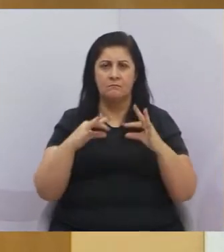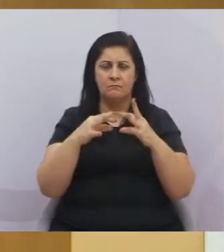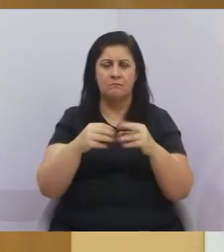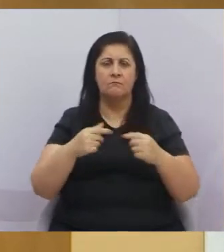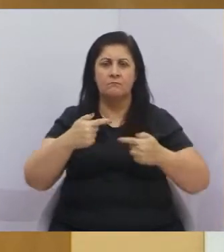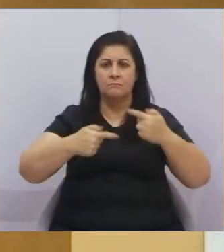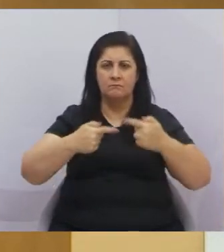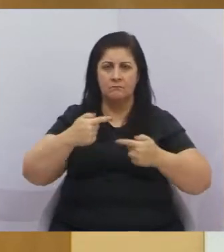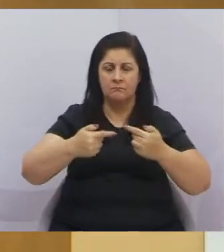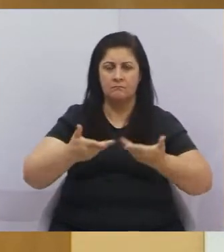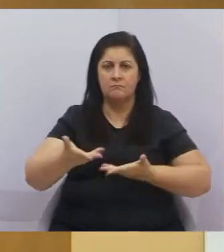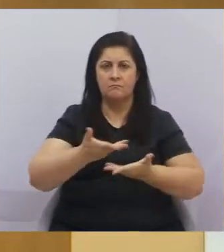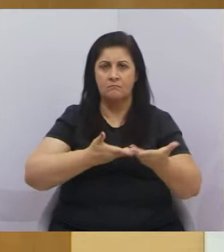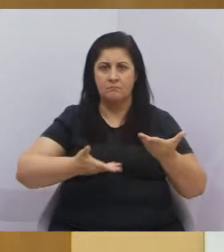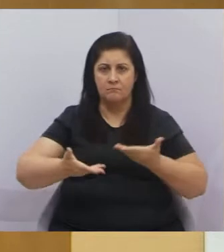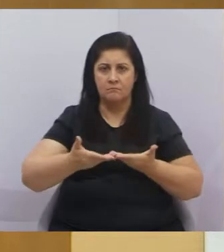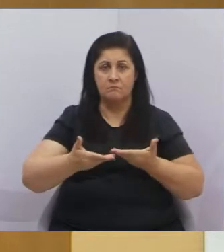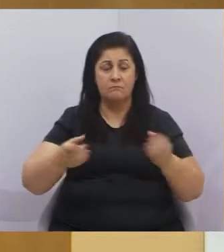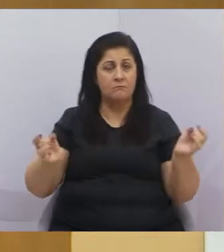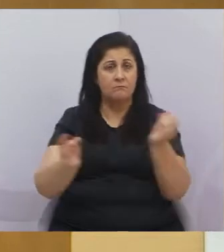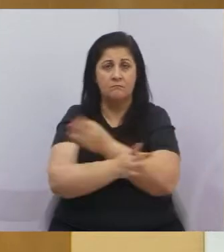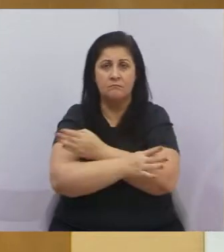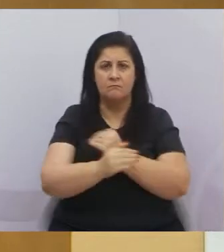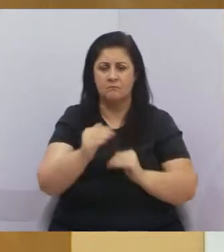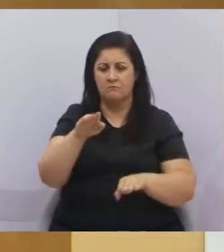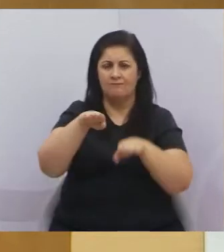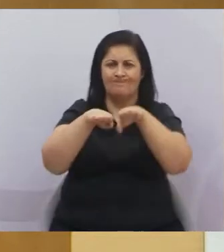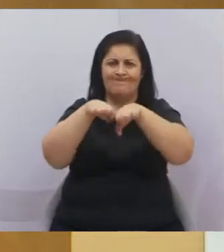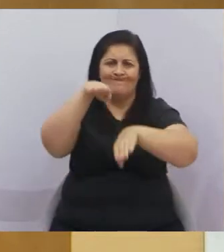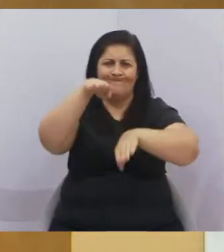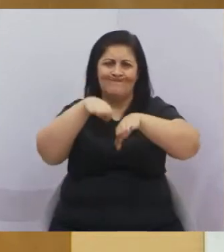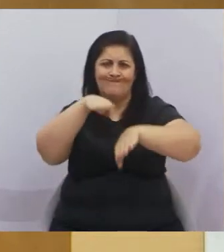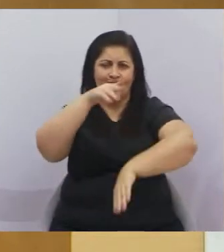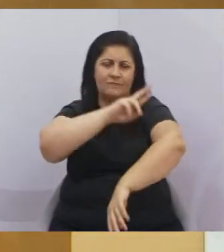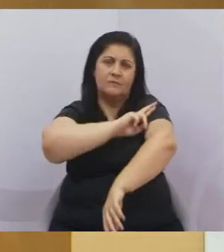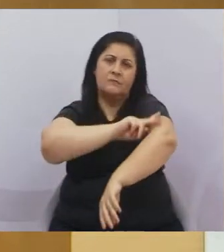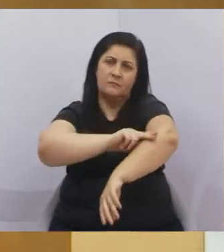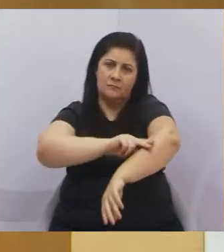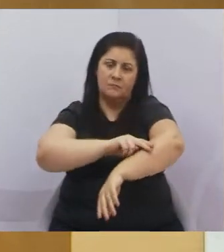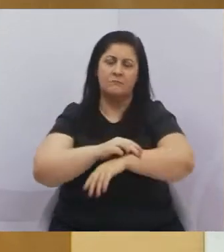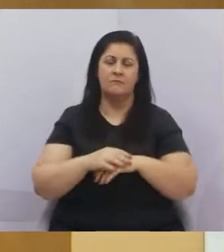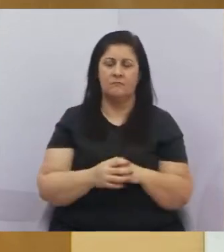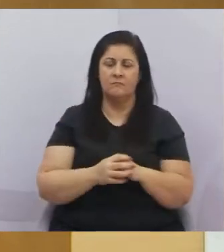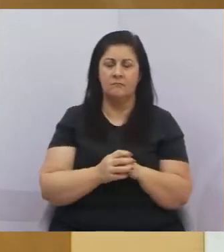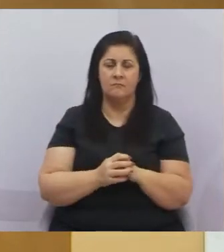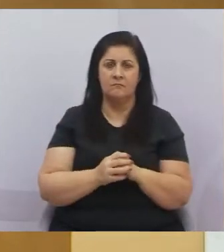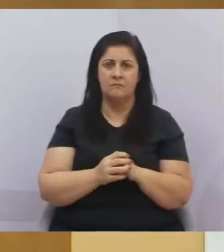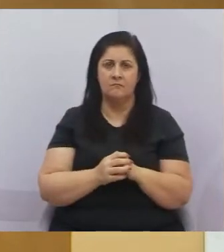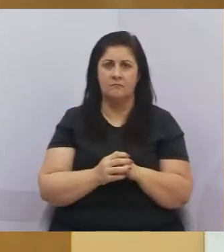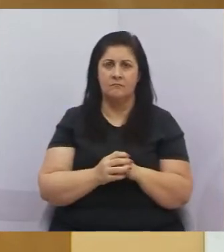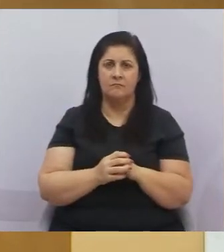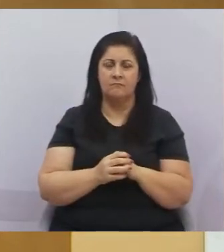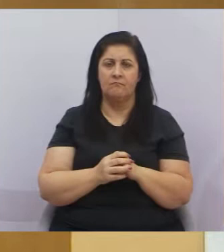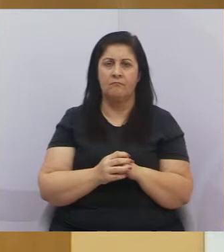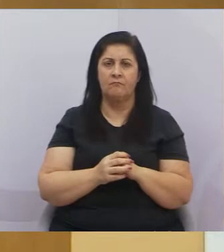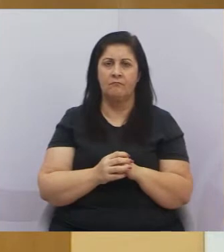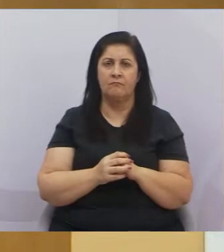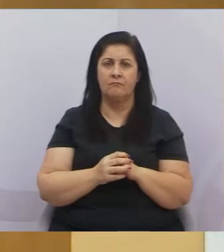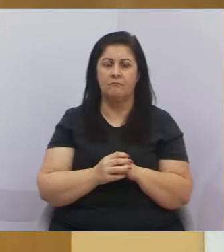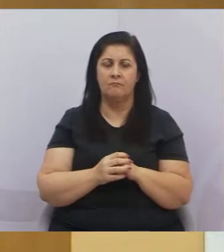e serviços destinados a superar as desigualdades étnicas existentes no país, prestadas pelo Poder Público Federal.